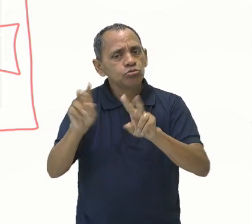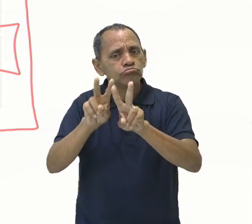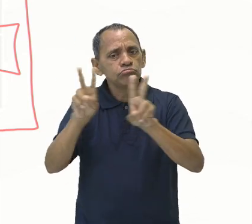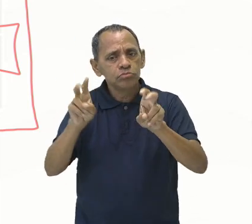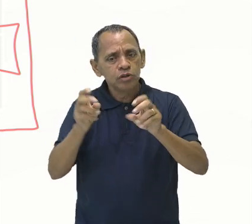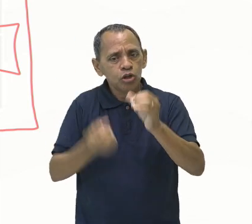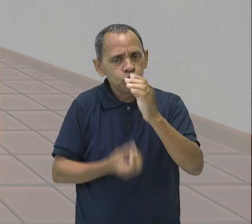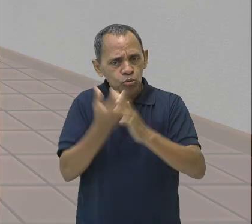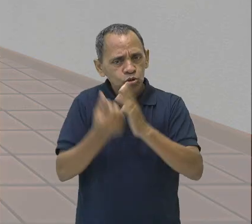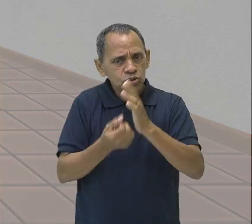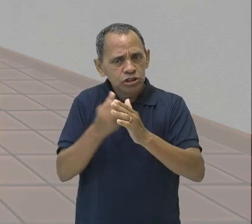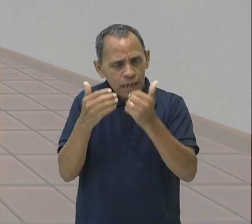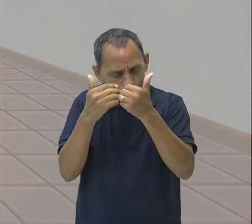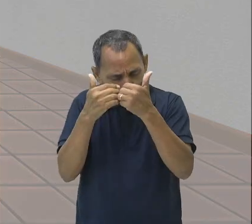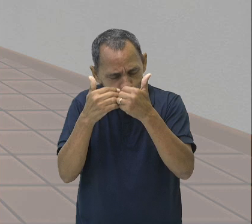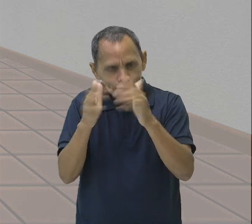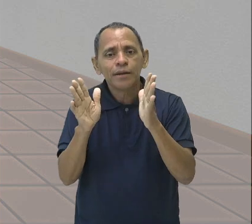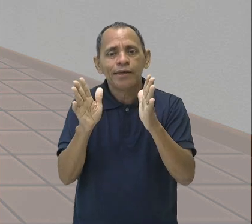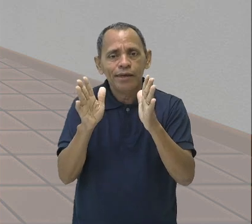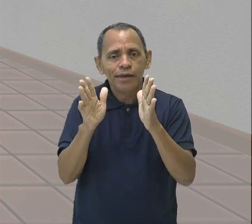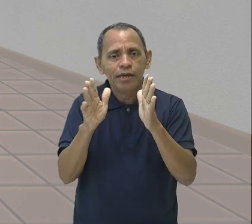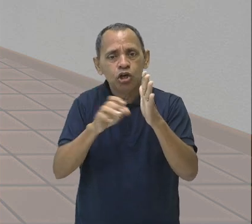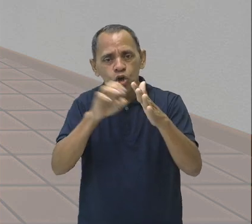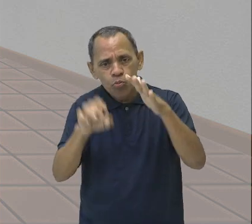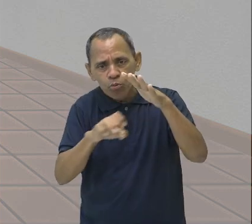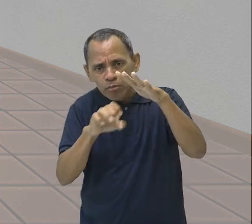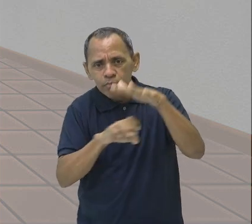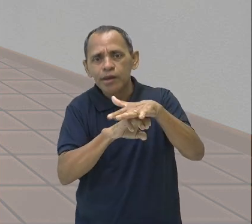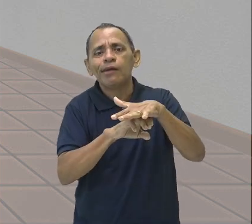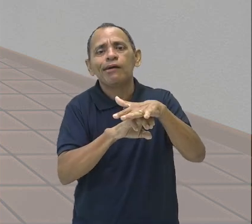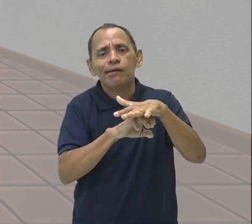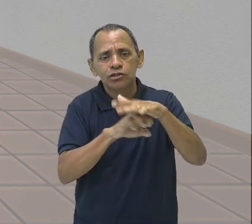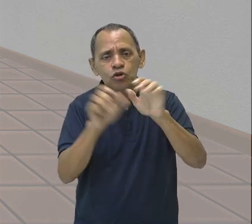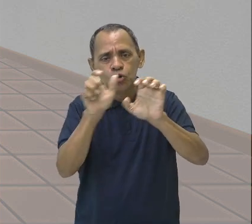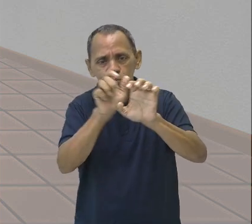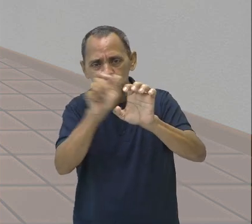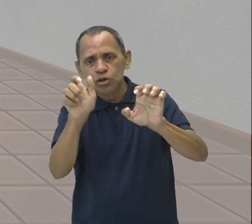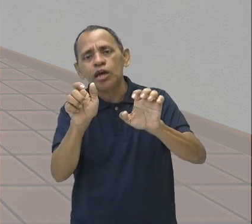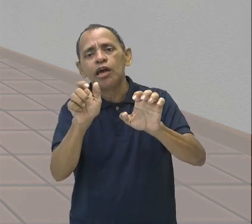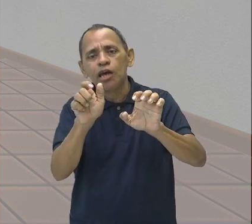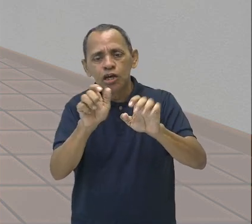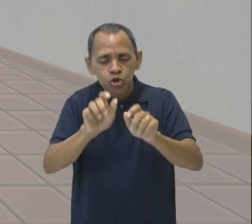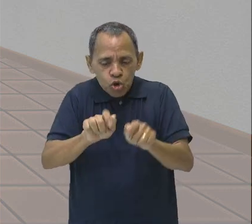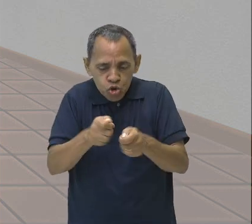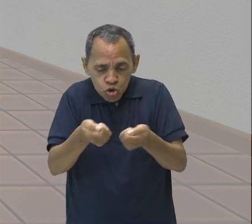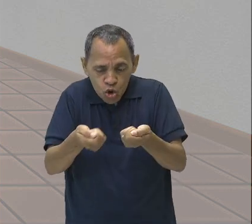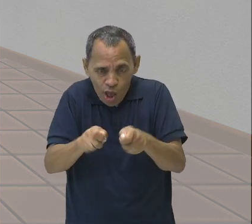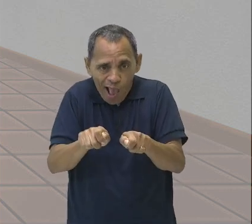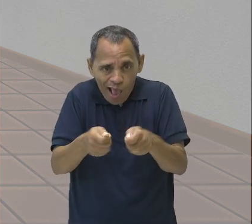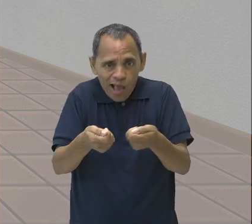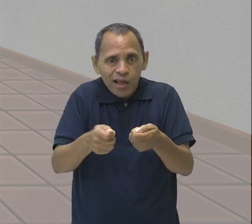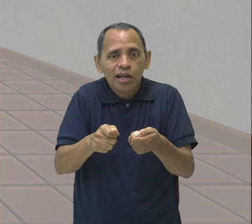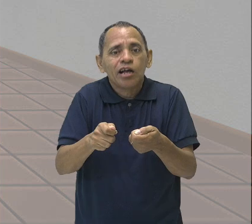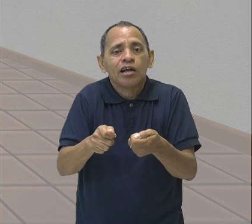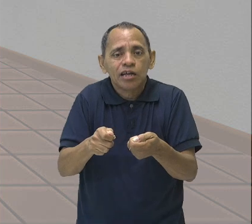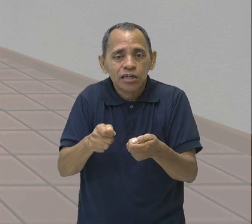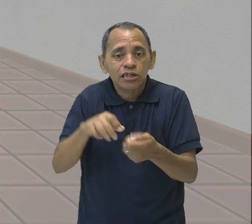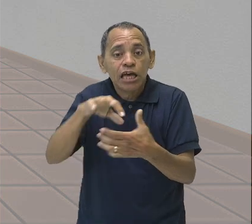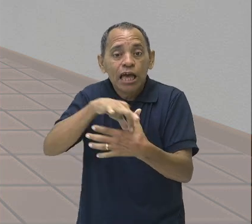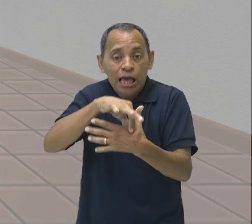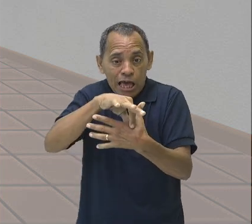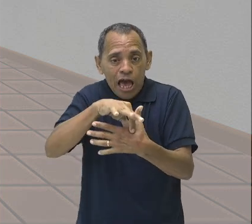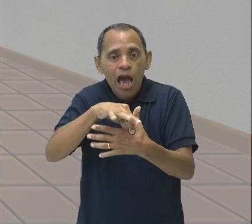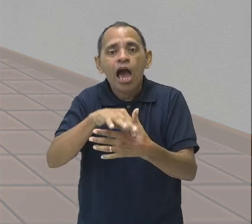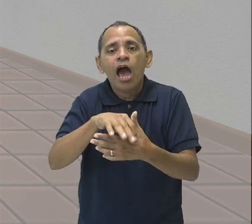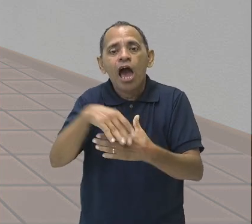de abrir um negócio, né, de começar a vender, fazer um churrasquinho na rua e depois vai para um ponto, né, ou de abrir